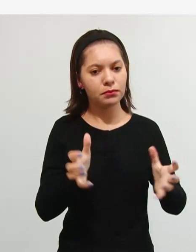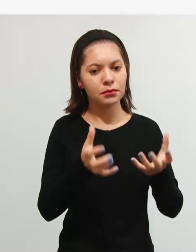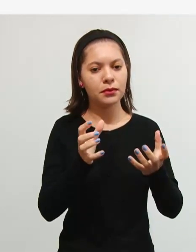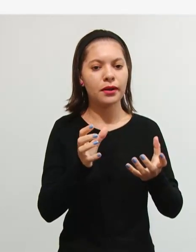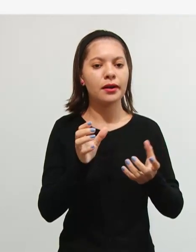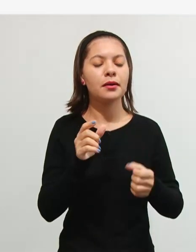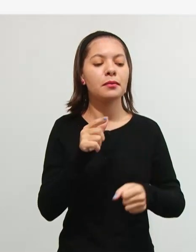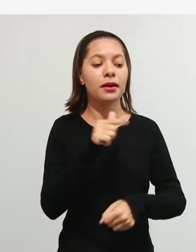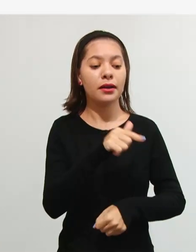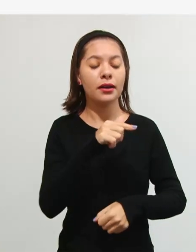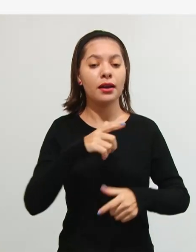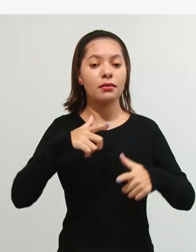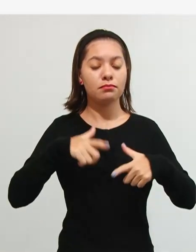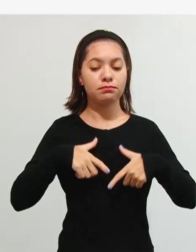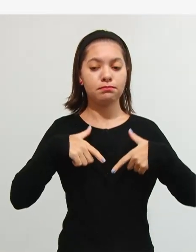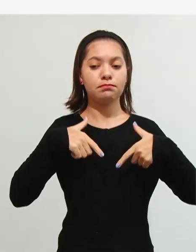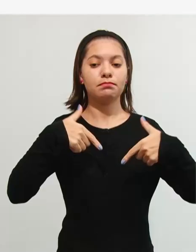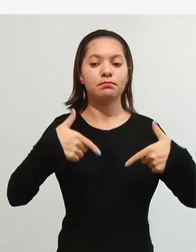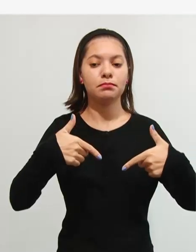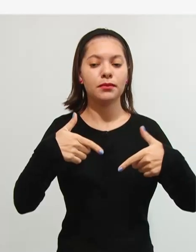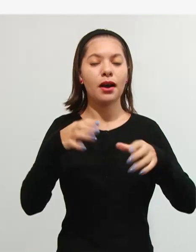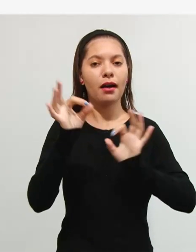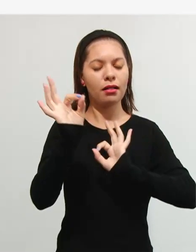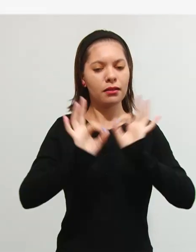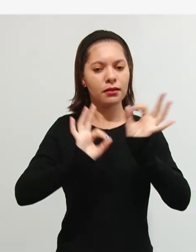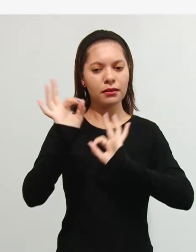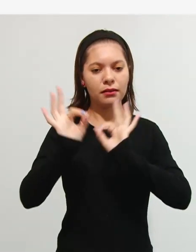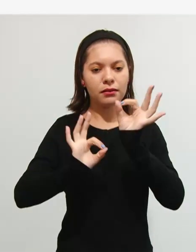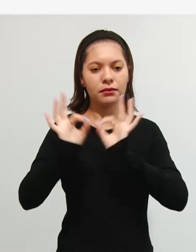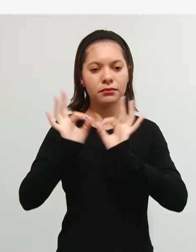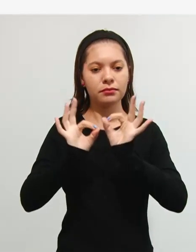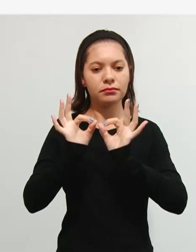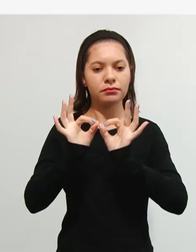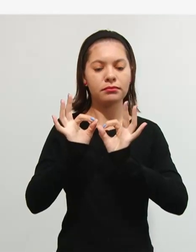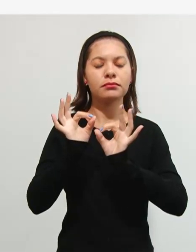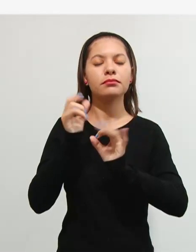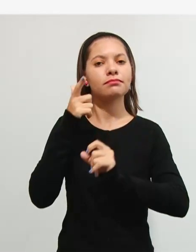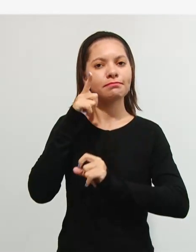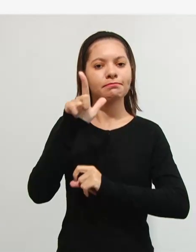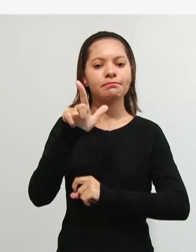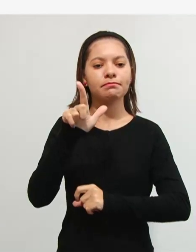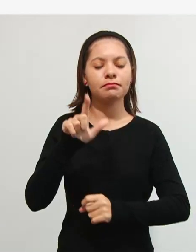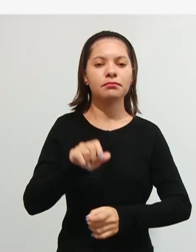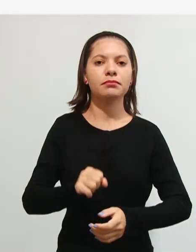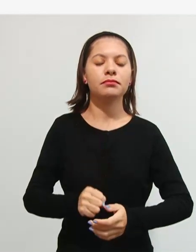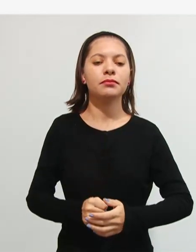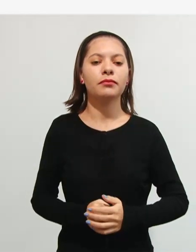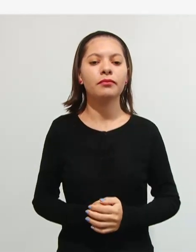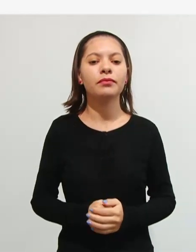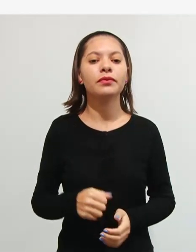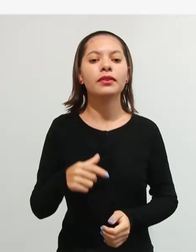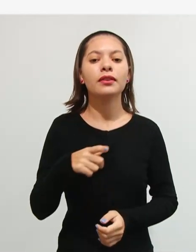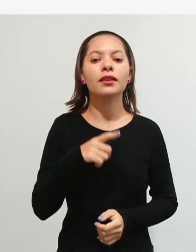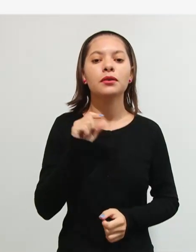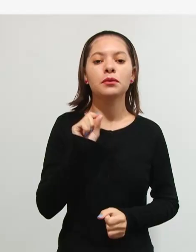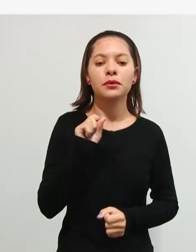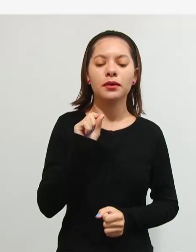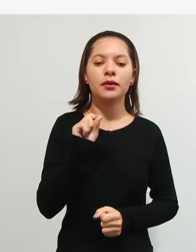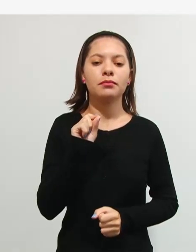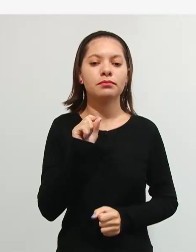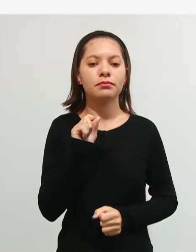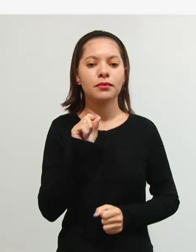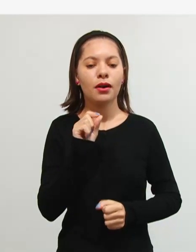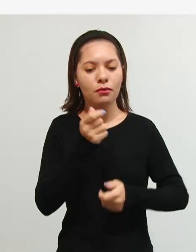meu comportamento programado fosse alcançado. Tá? Com isso, lógico, eu tinha um condicionamento desse